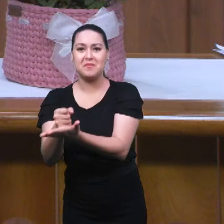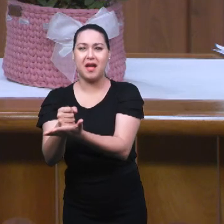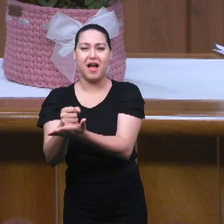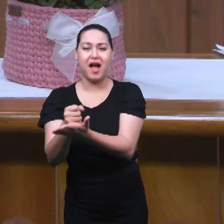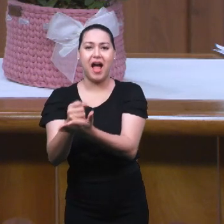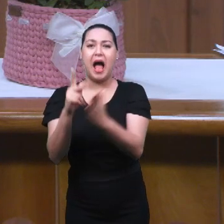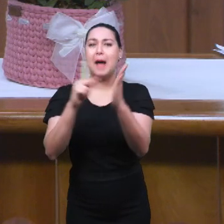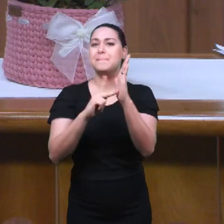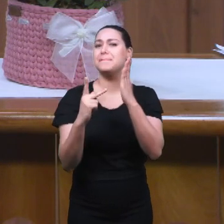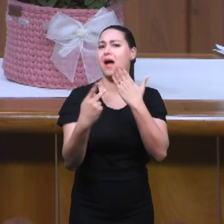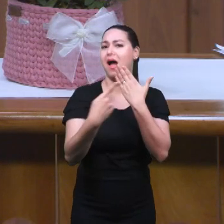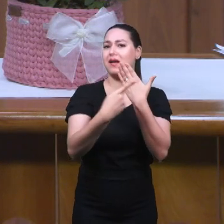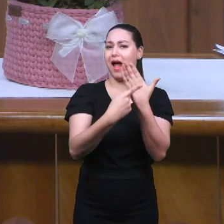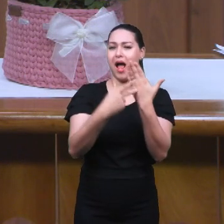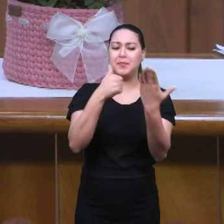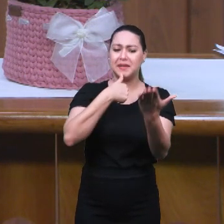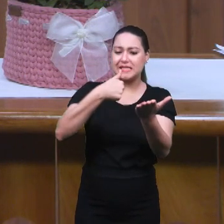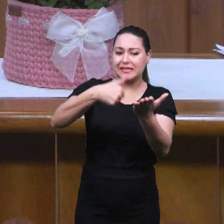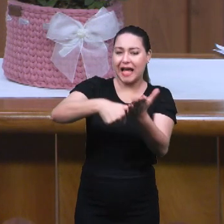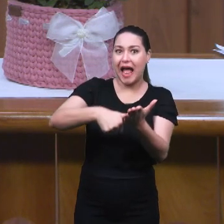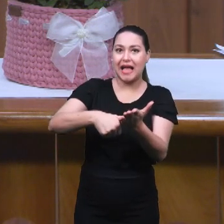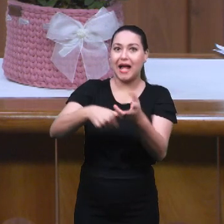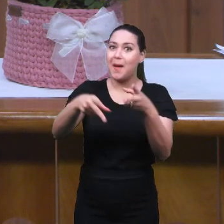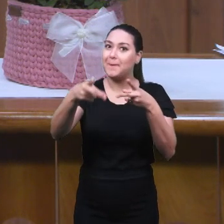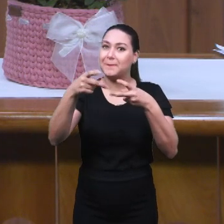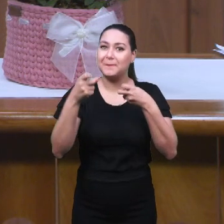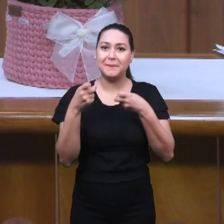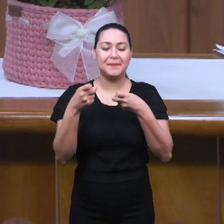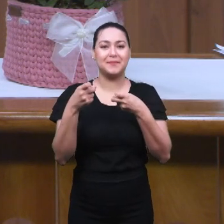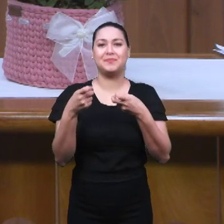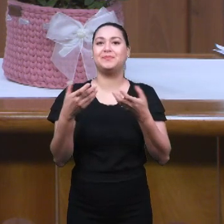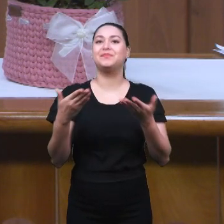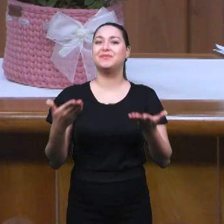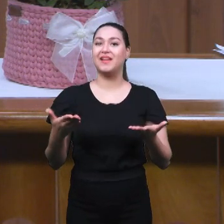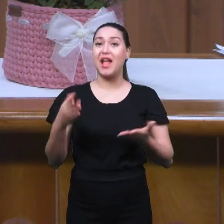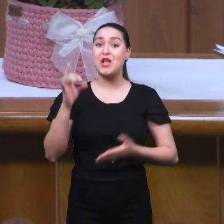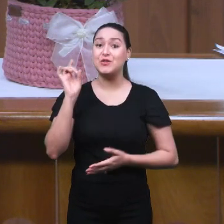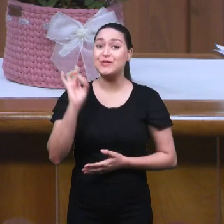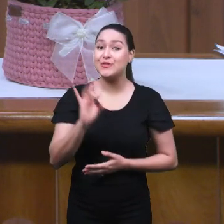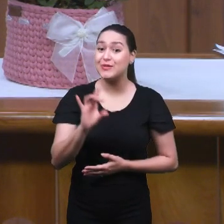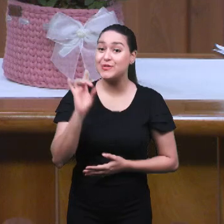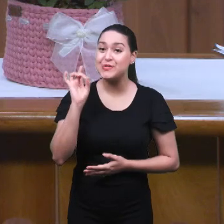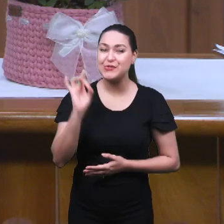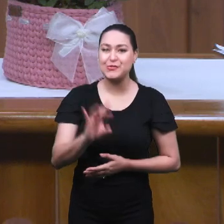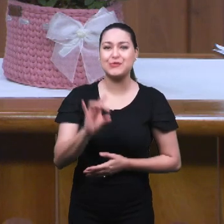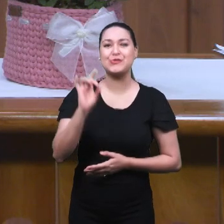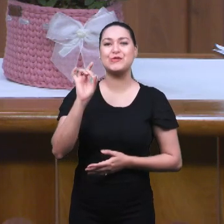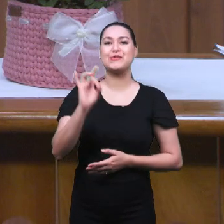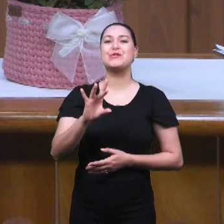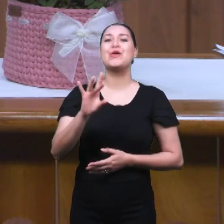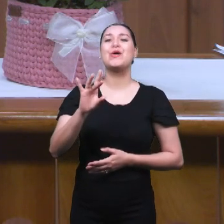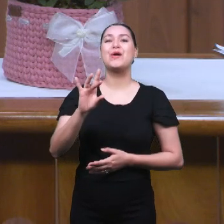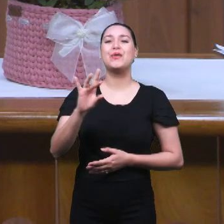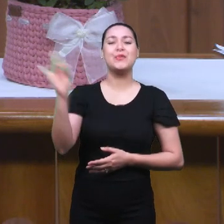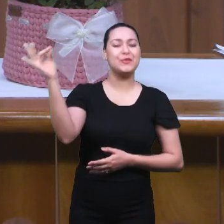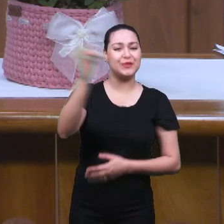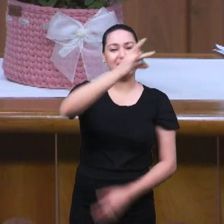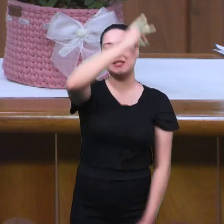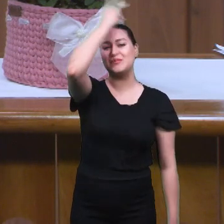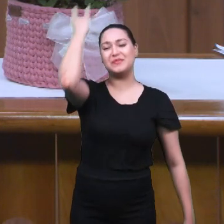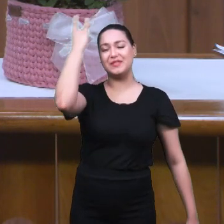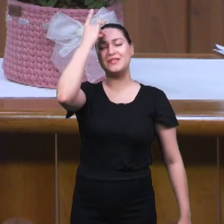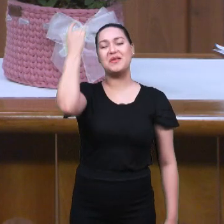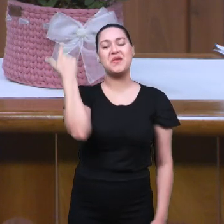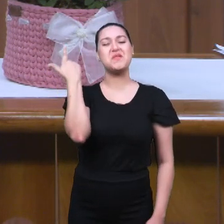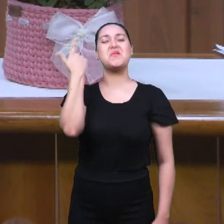coisa notável. Isso aí, só quem pode fazer, e só quem pôde fazer foi o Espírito Santo.